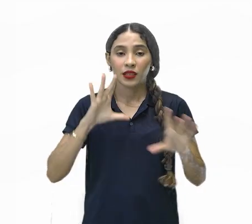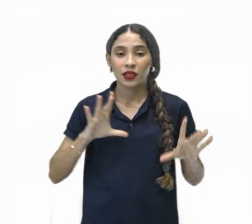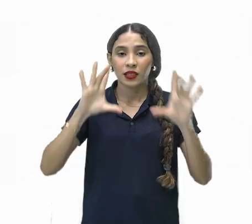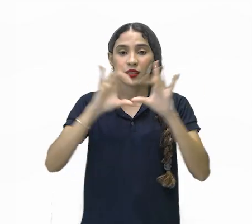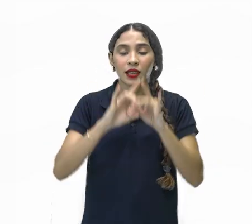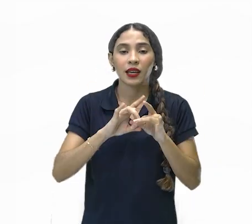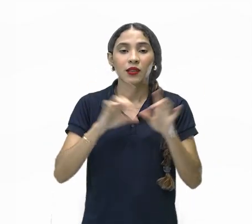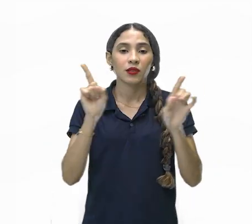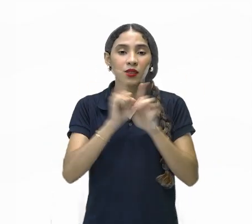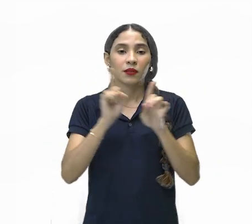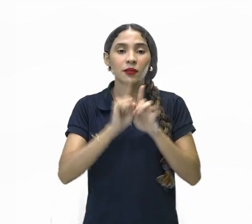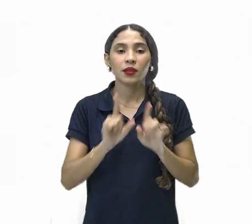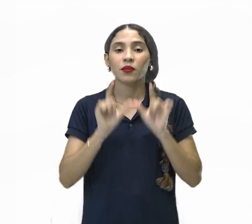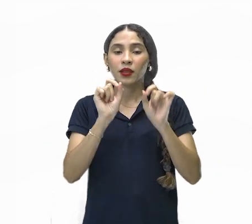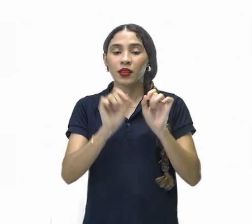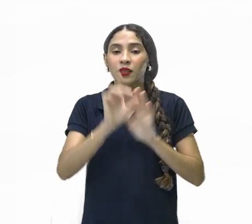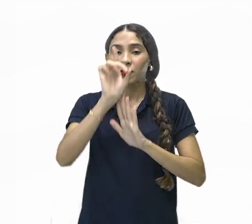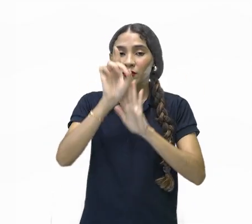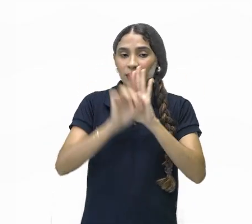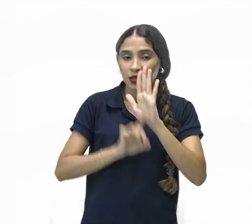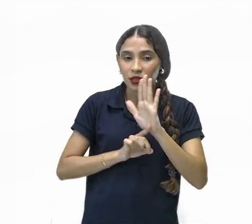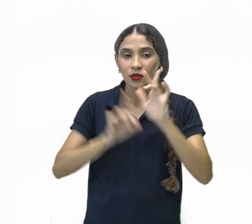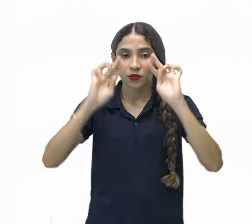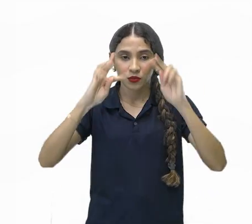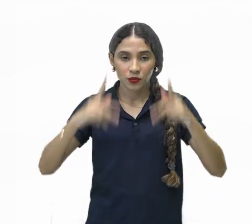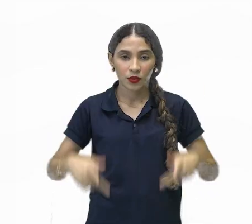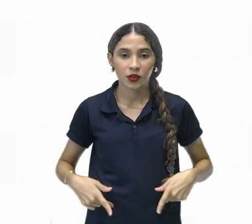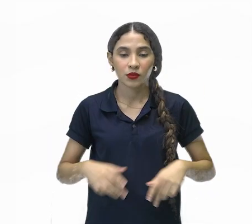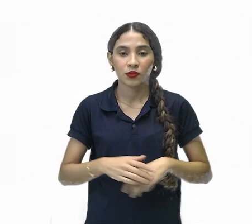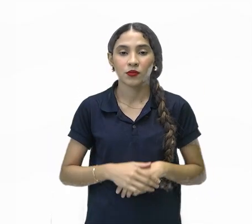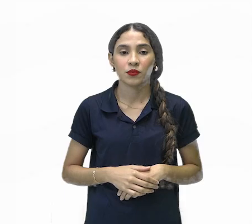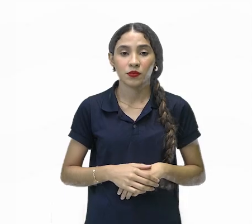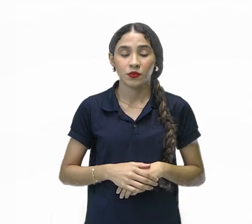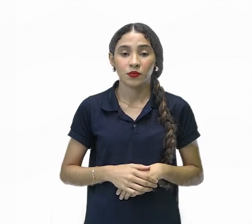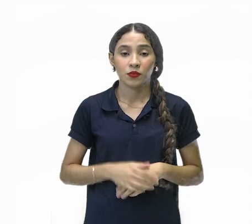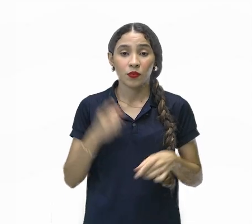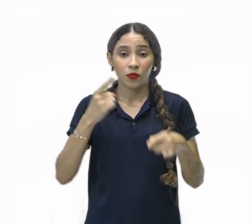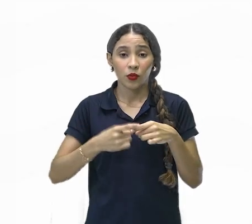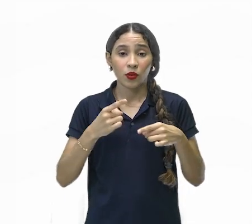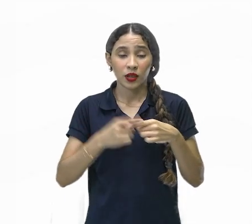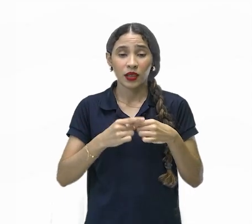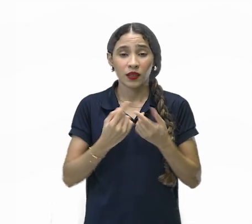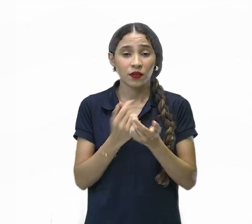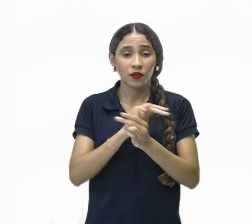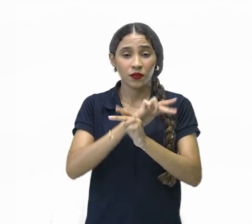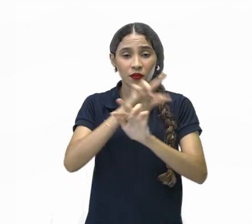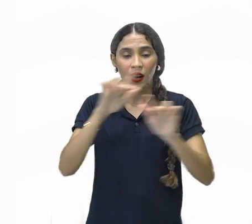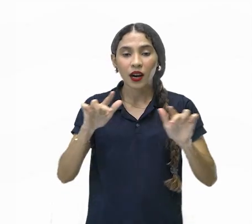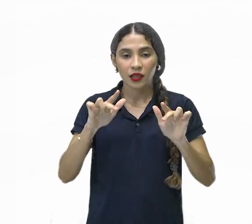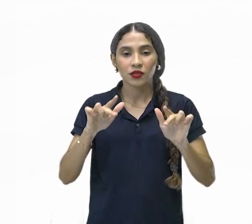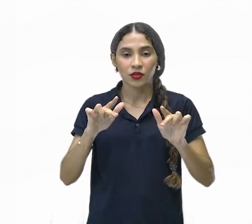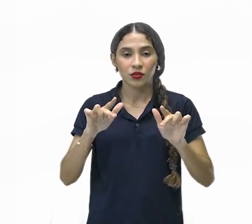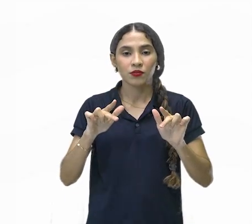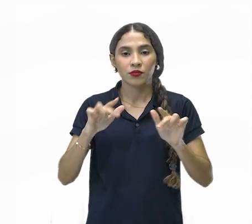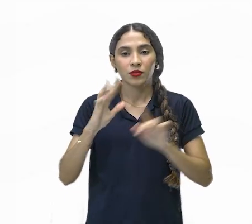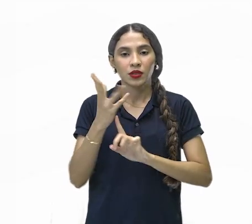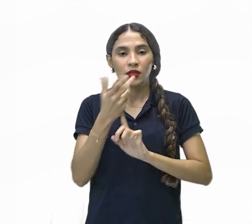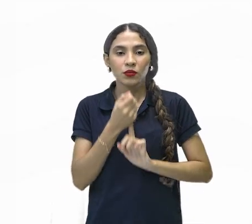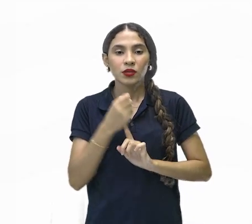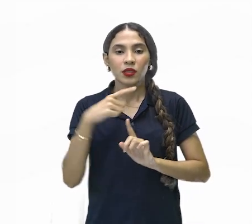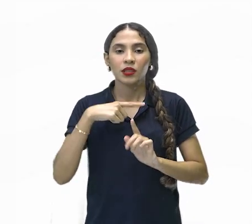criativo está profundamente ligado aos direitos humanos, pois muitas dessas